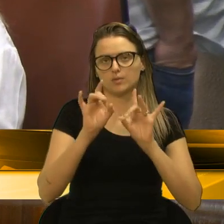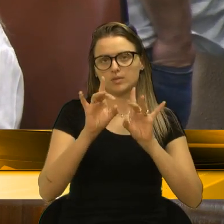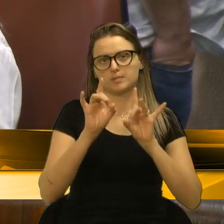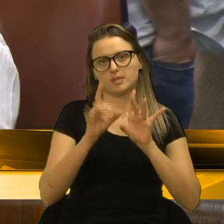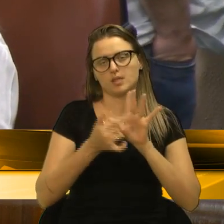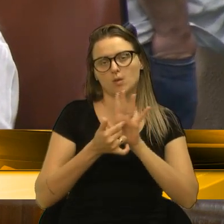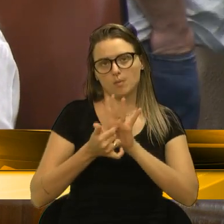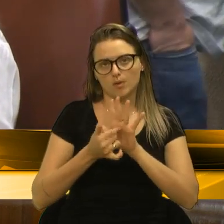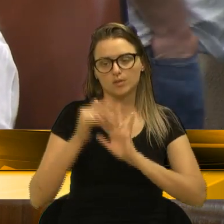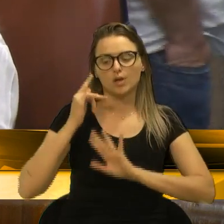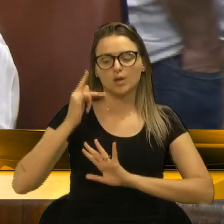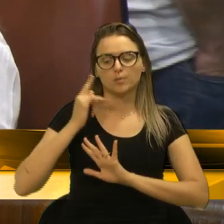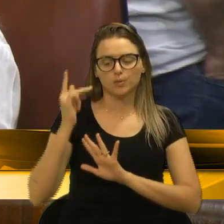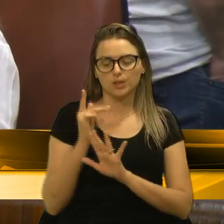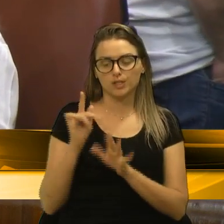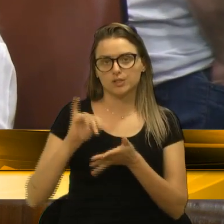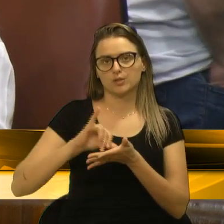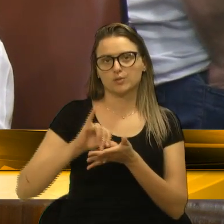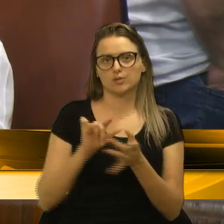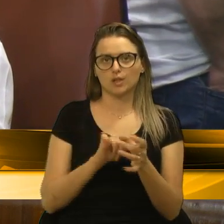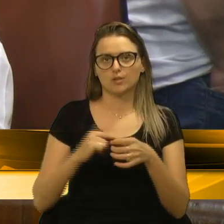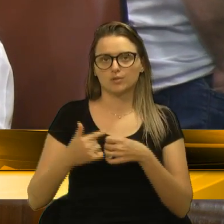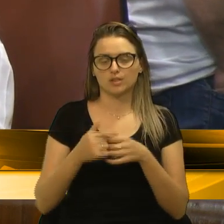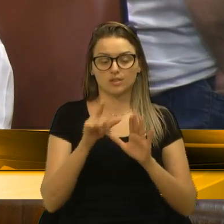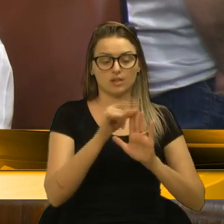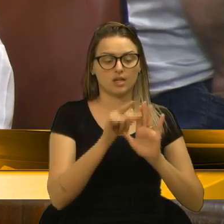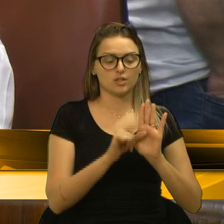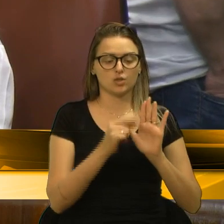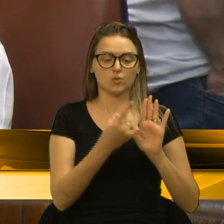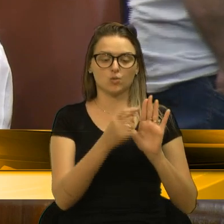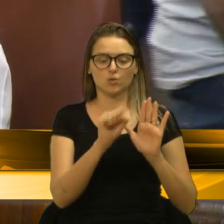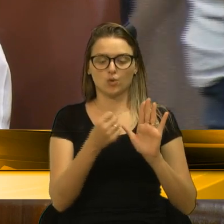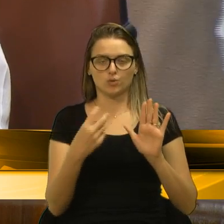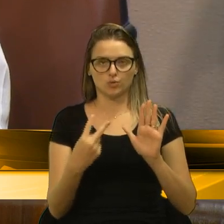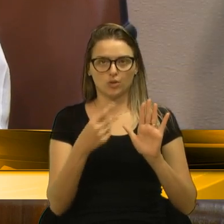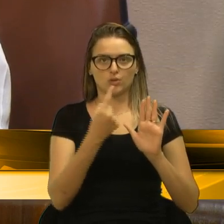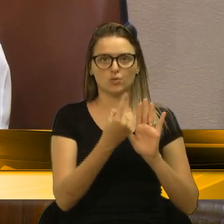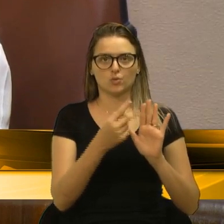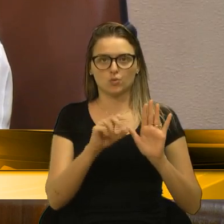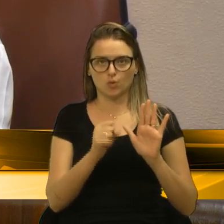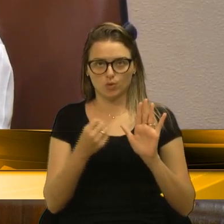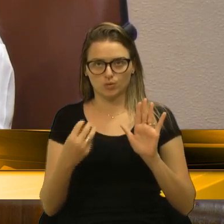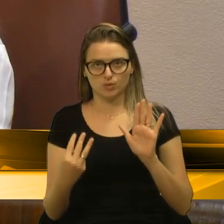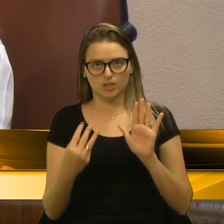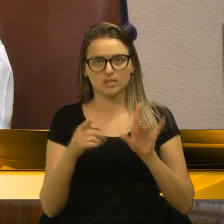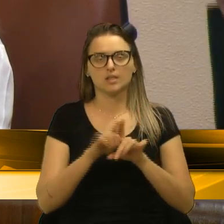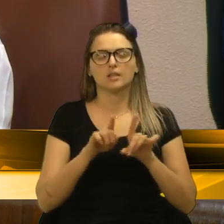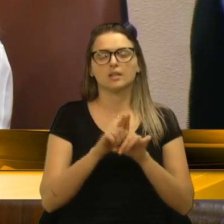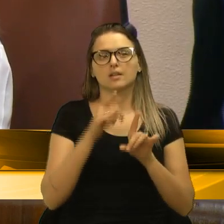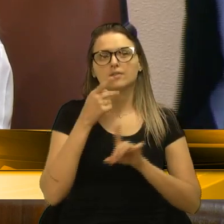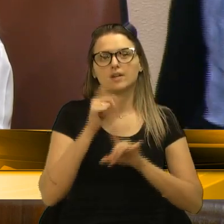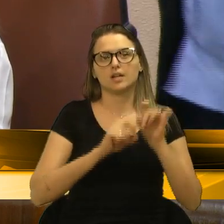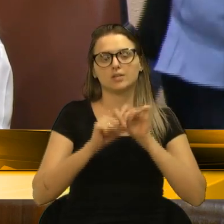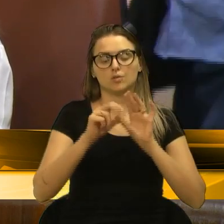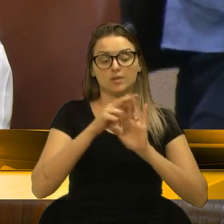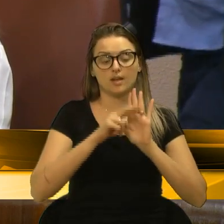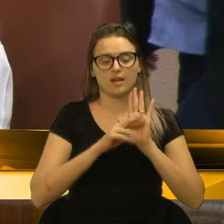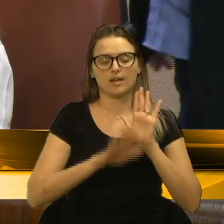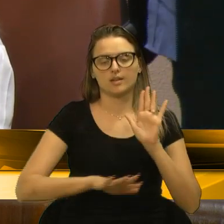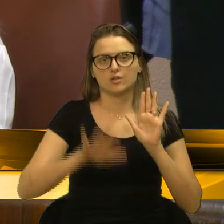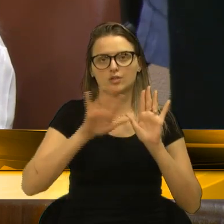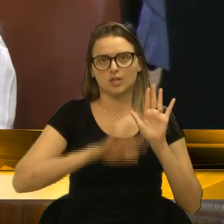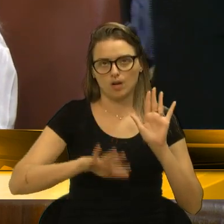a política urbana. Artigos 182 e 183 estabelecem as diretrizes gerais que devem